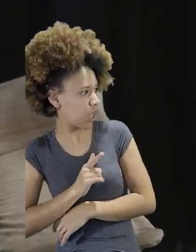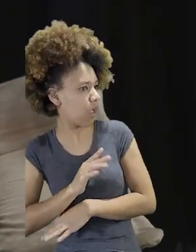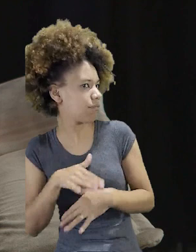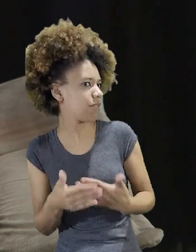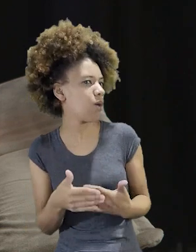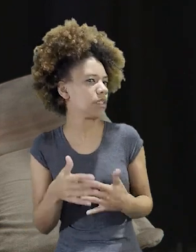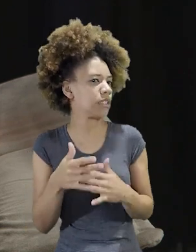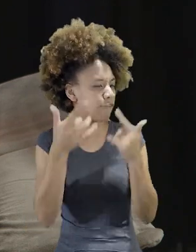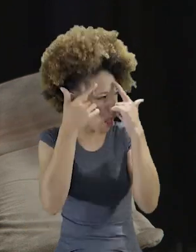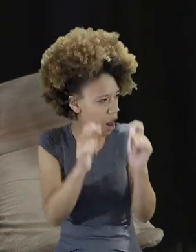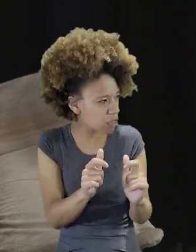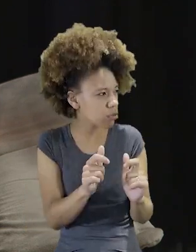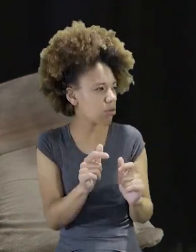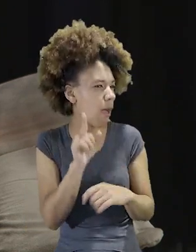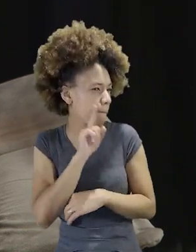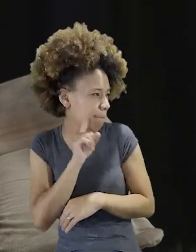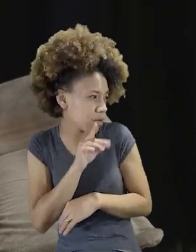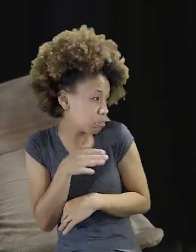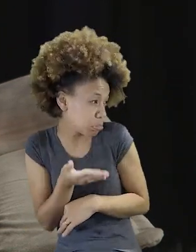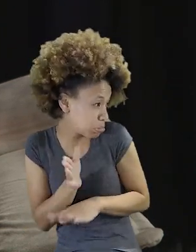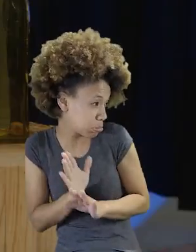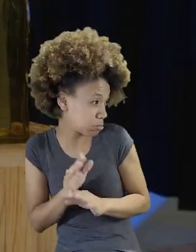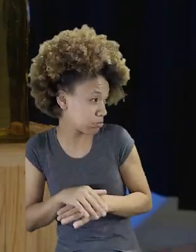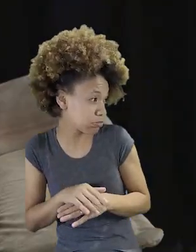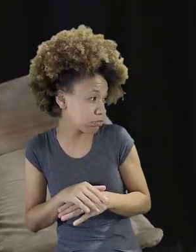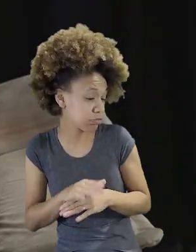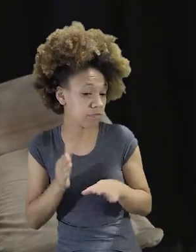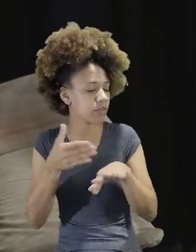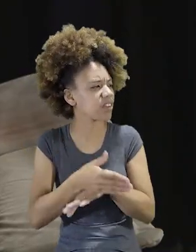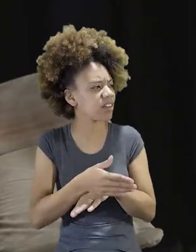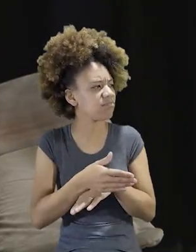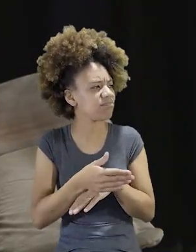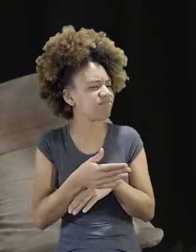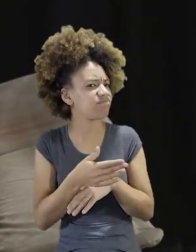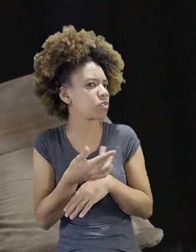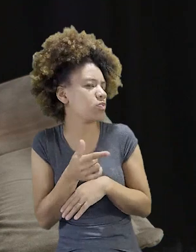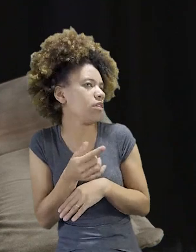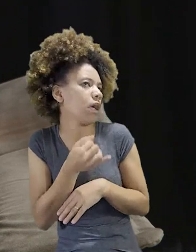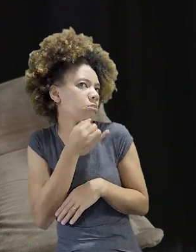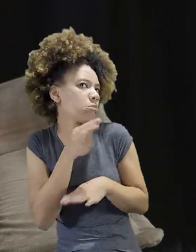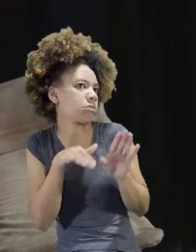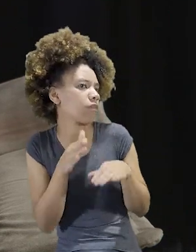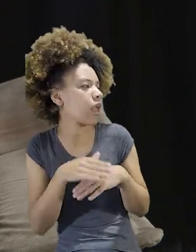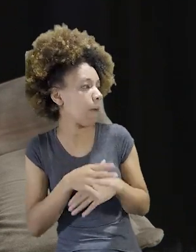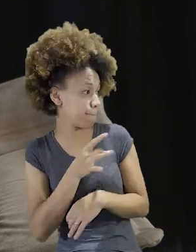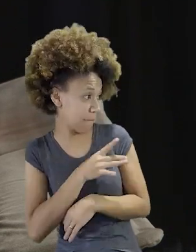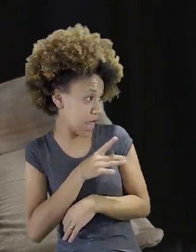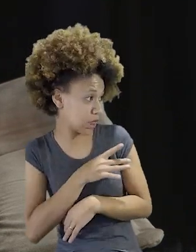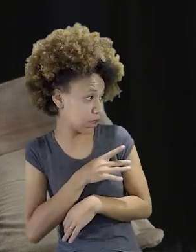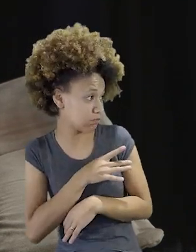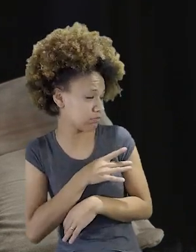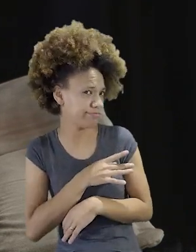e tal será que esse esse fator violento americano que acabou introduzido será que isso não gerou Talvez